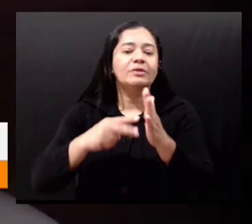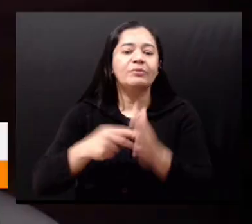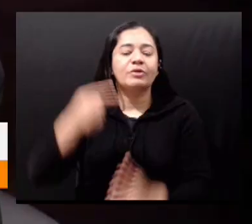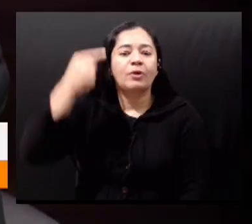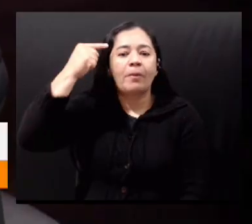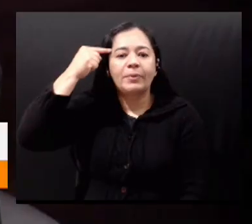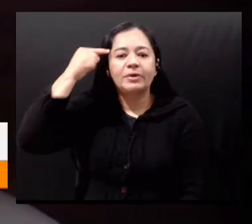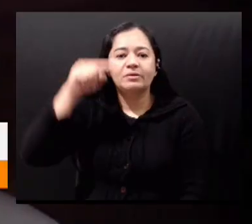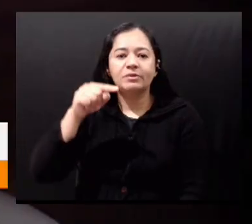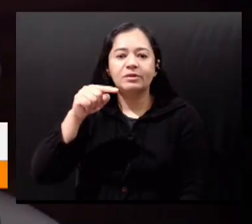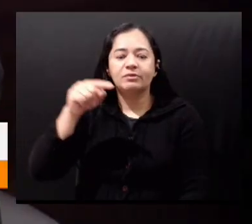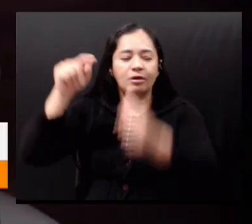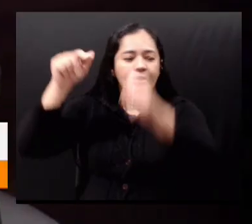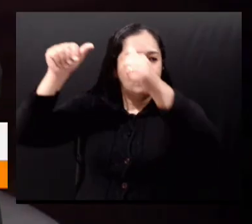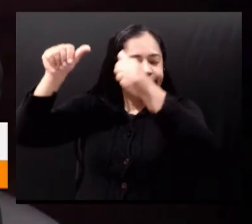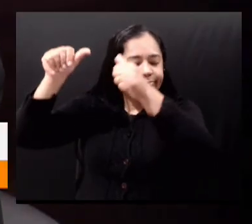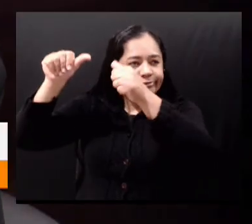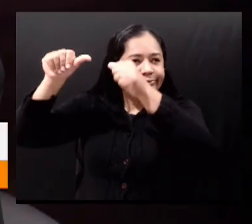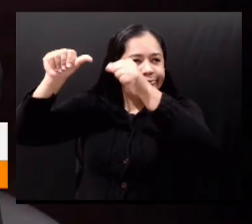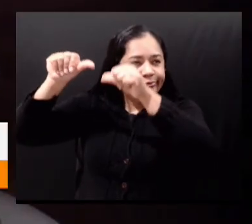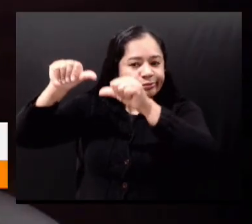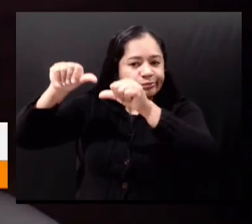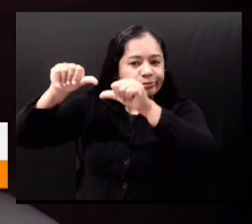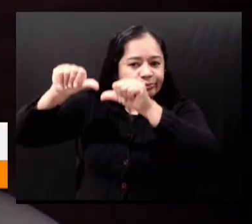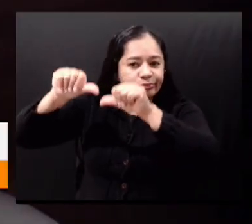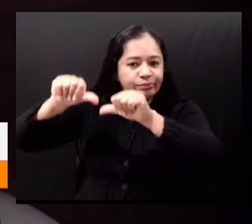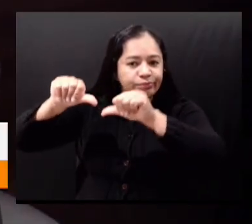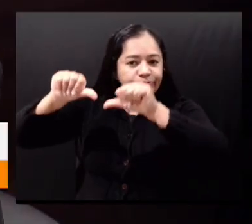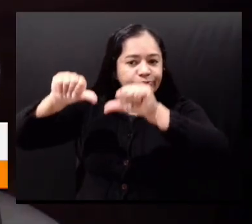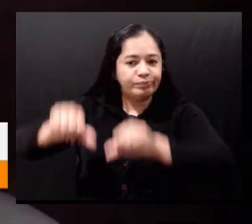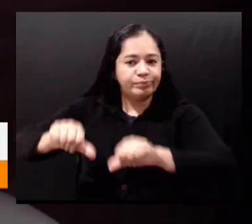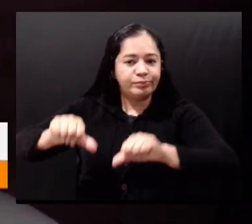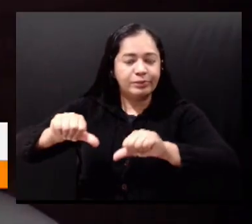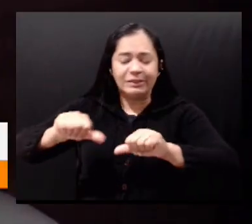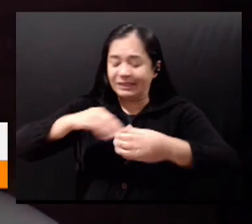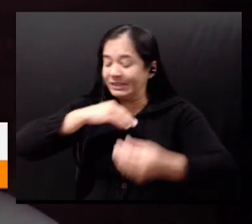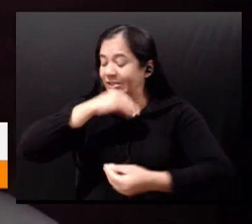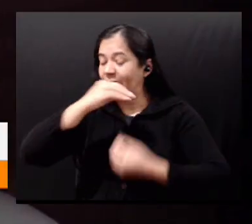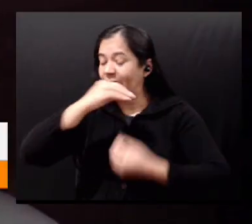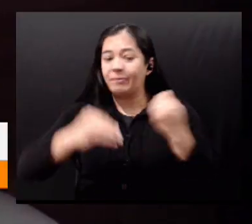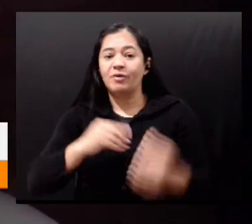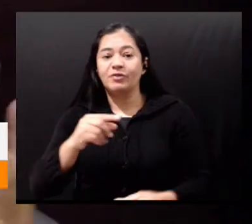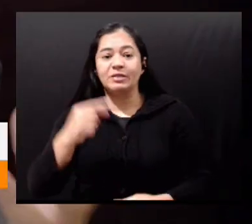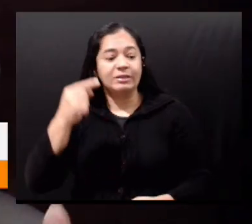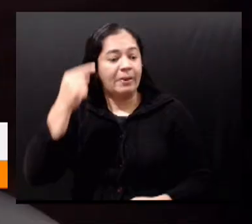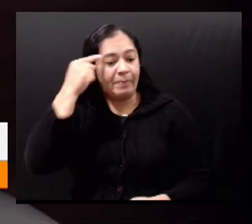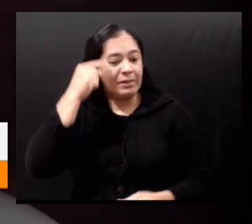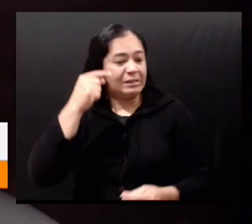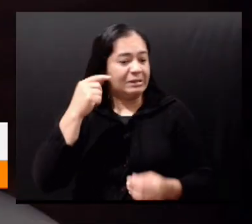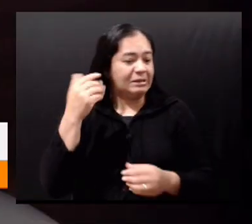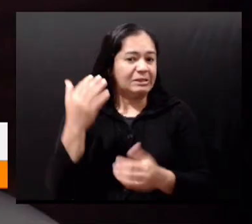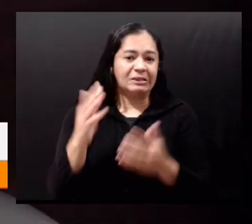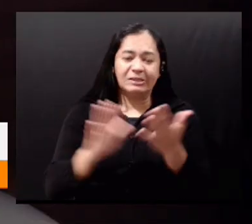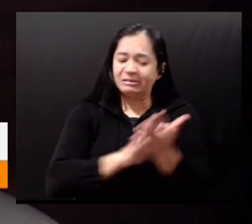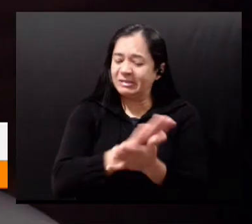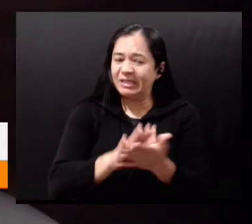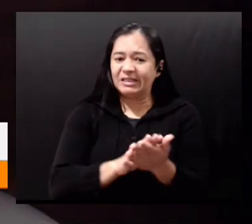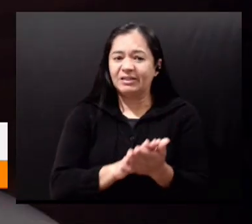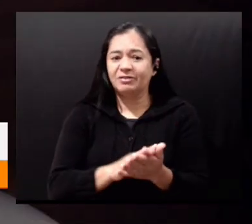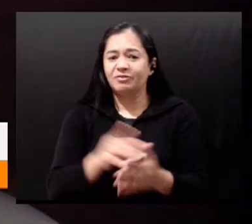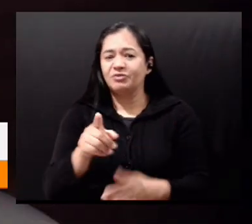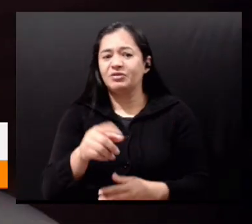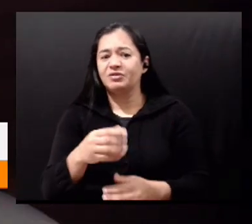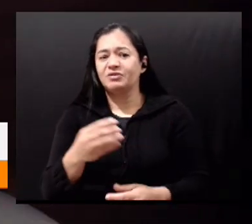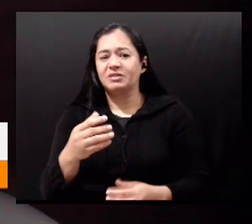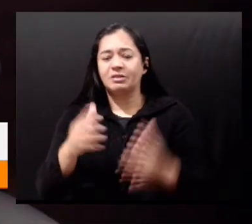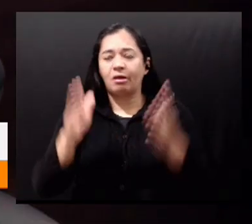pior, pior, pior, Exatamente. você vira uma catástrofe, ou você acha que você não vai dar conta de nada, ou que você é muito burro. Uhum. Então, você